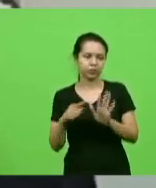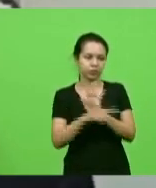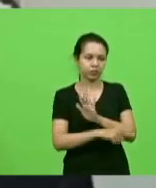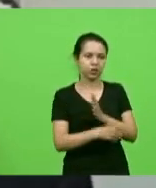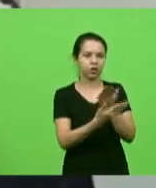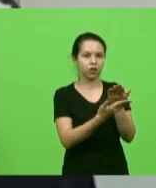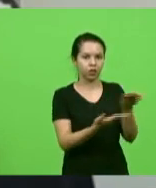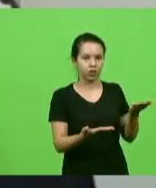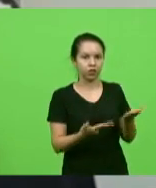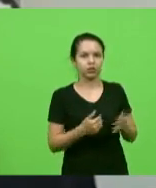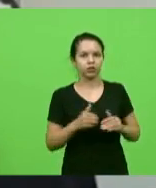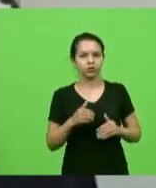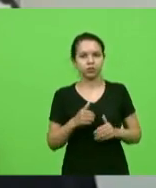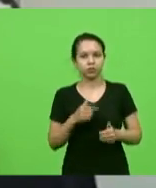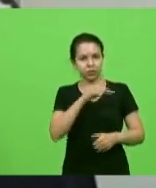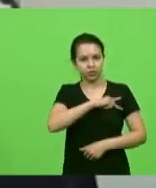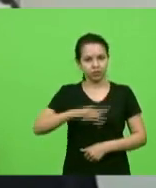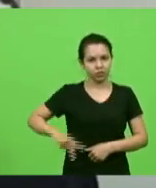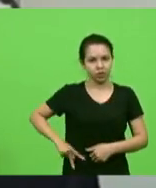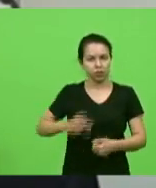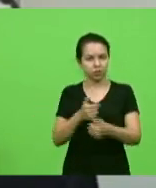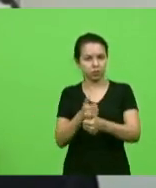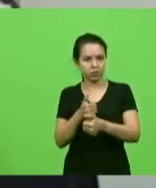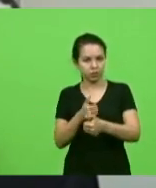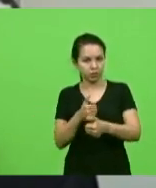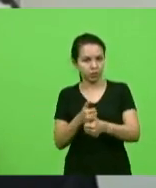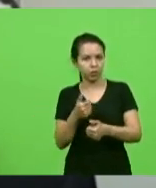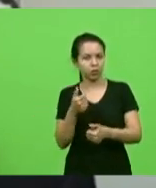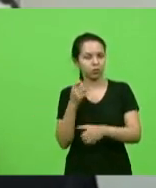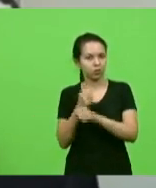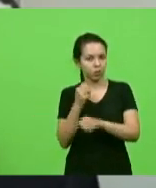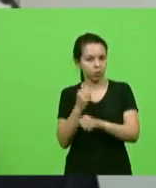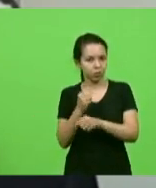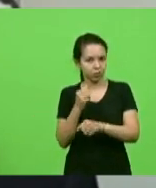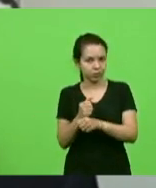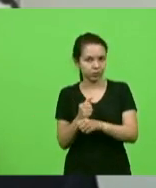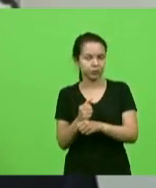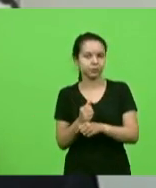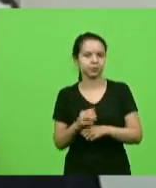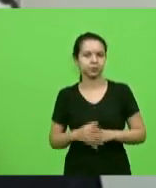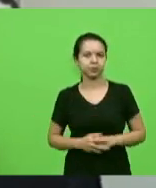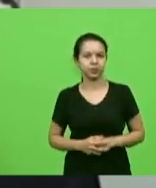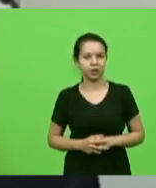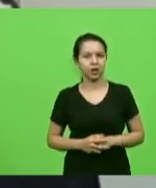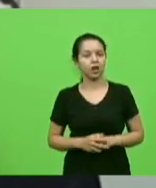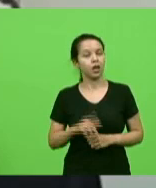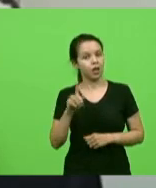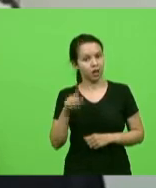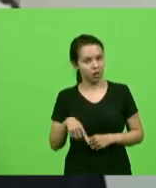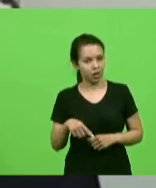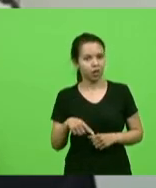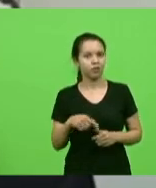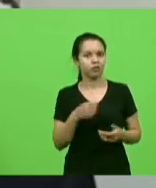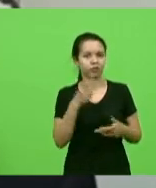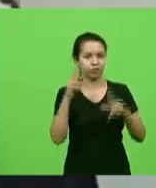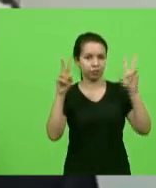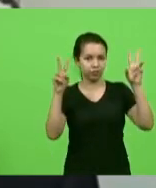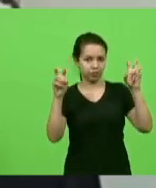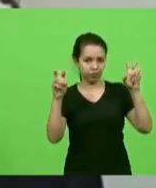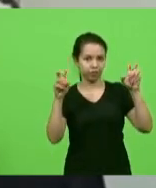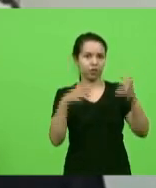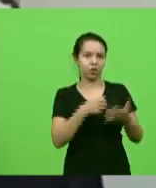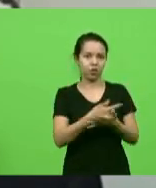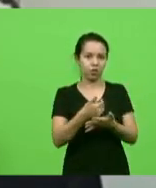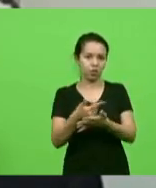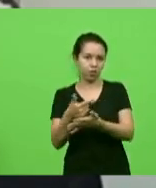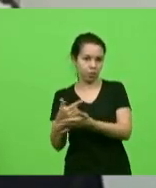Tribunal de Contas solicitando ali orientações não se prestavam faltar especificamente destas compras versada nos autos